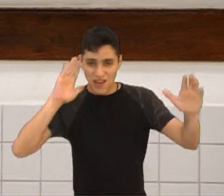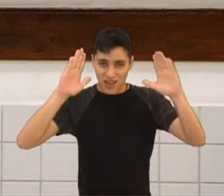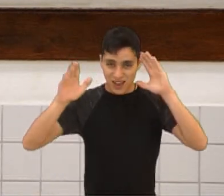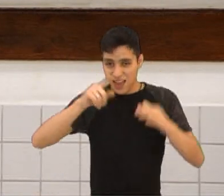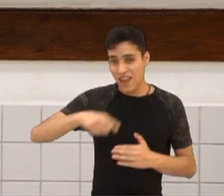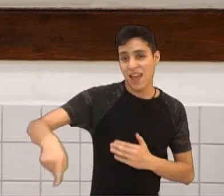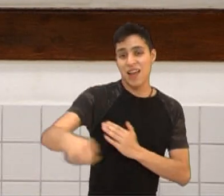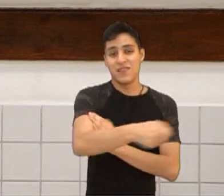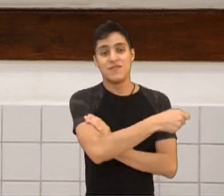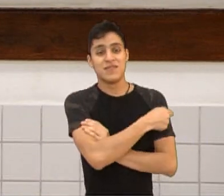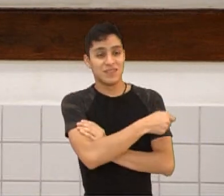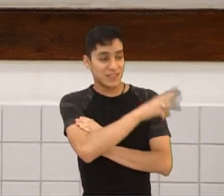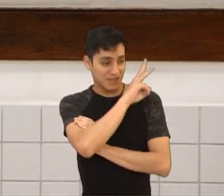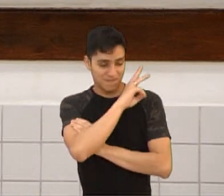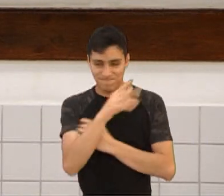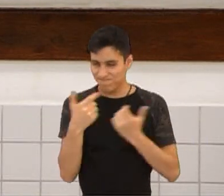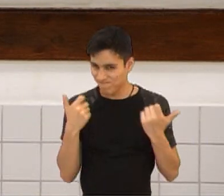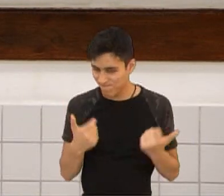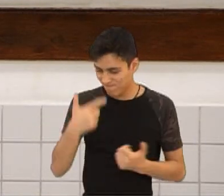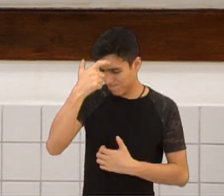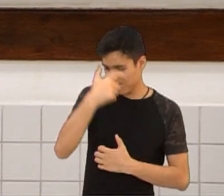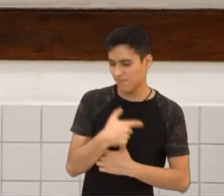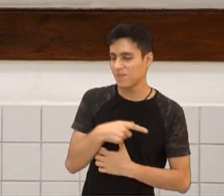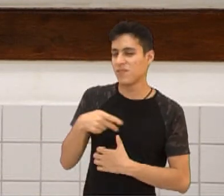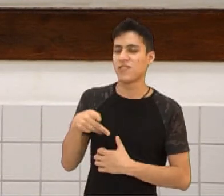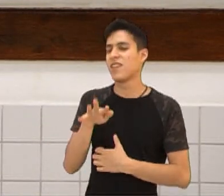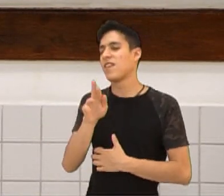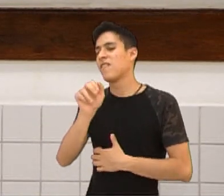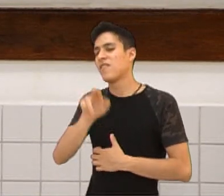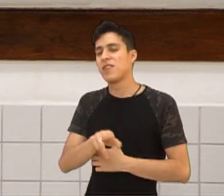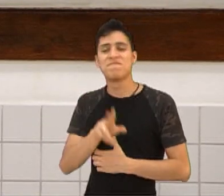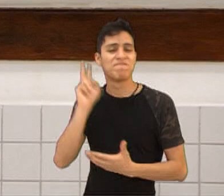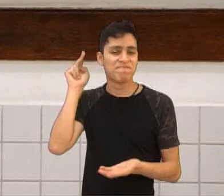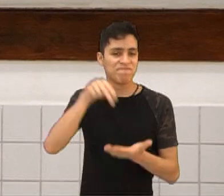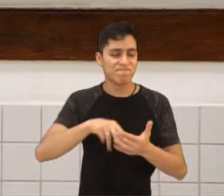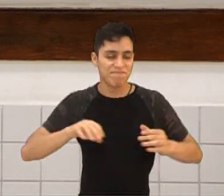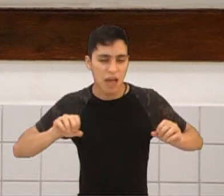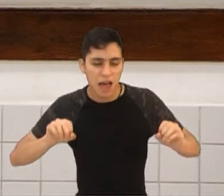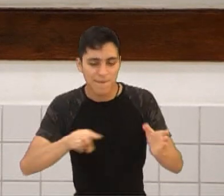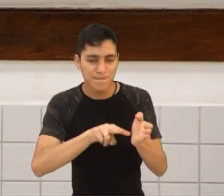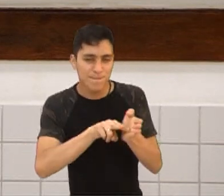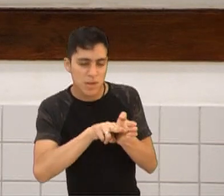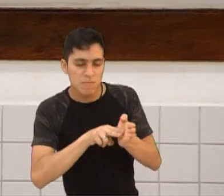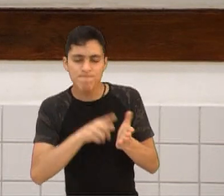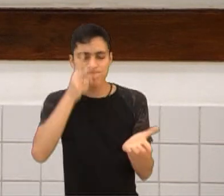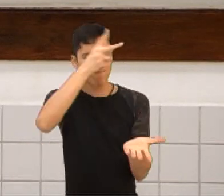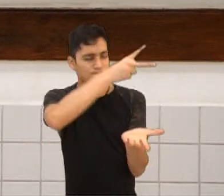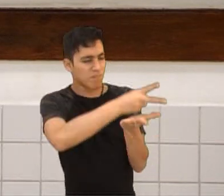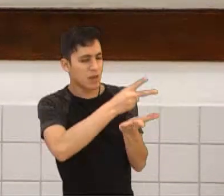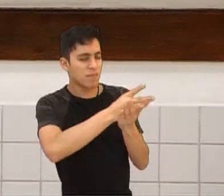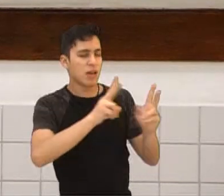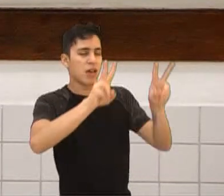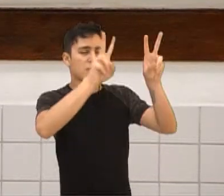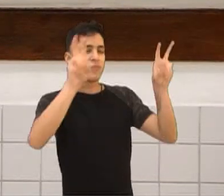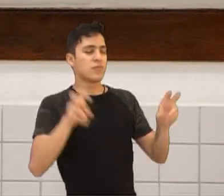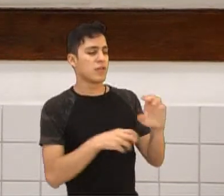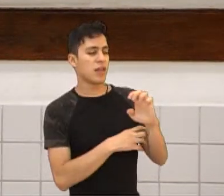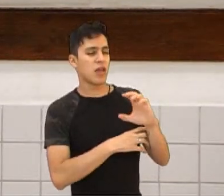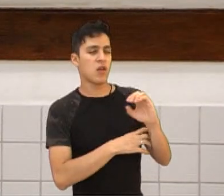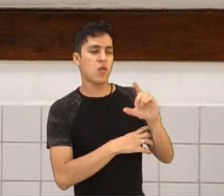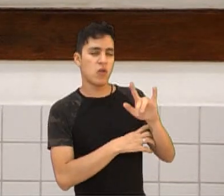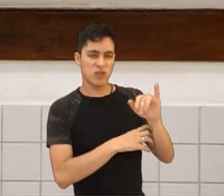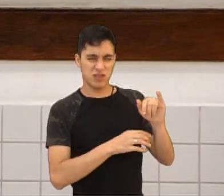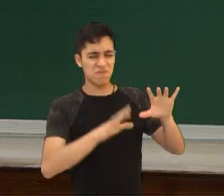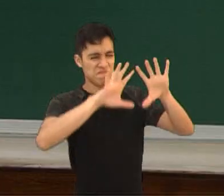alunos da terceira série, tudo bem com vocês? Sou a professora Fran para mais uma aula de Biologia, ainda falando dos assuntos de Ecologia. Vamos aqui para a